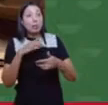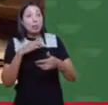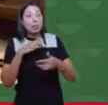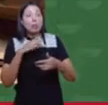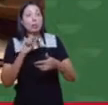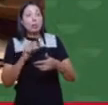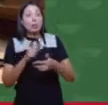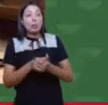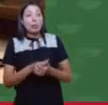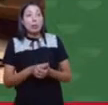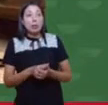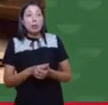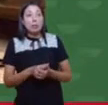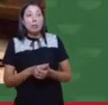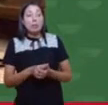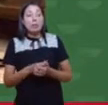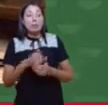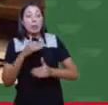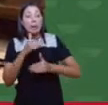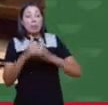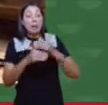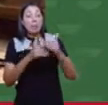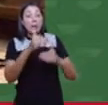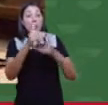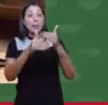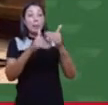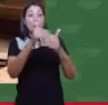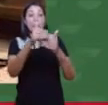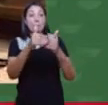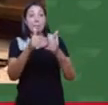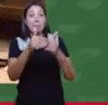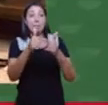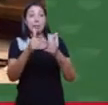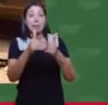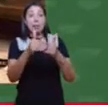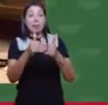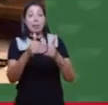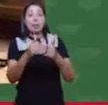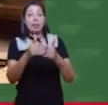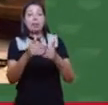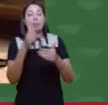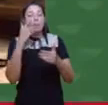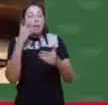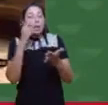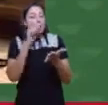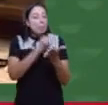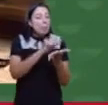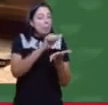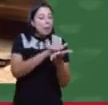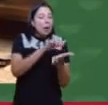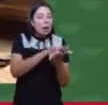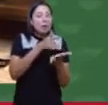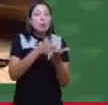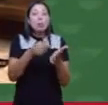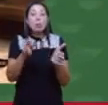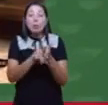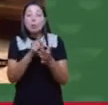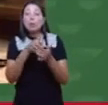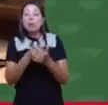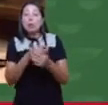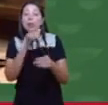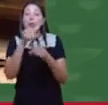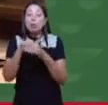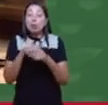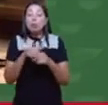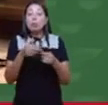várias etapas de auditagem do voto. Então, isso